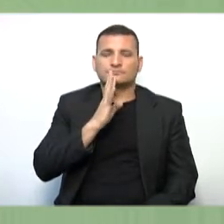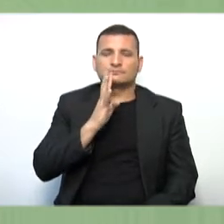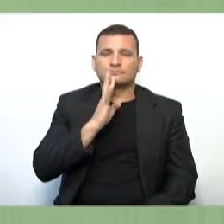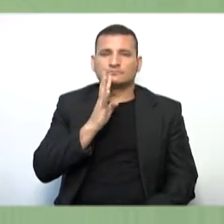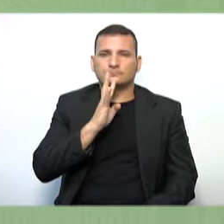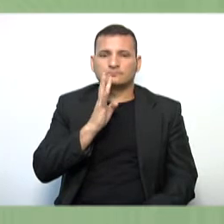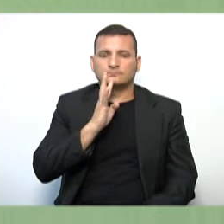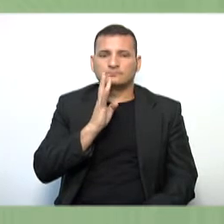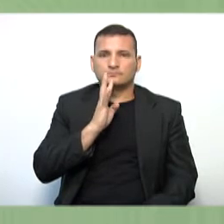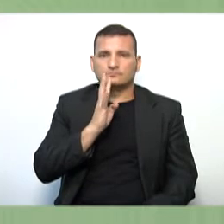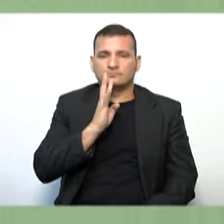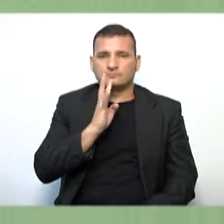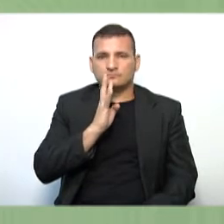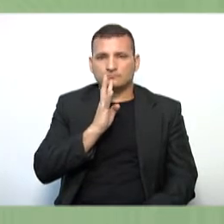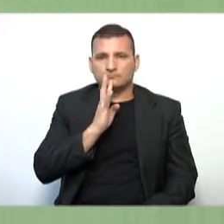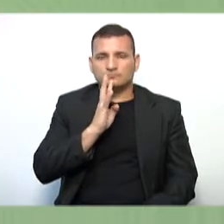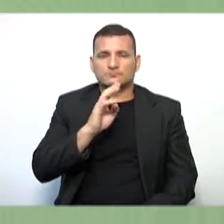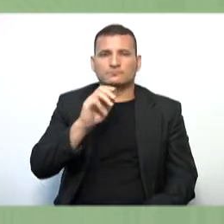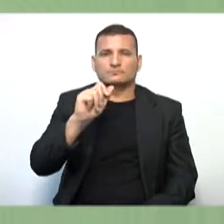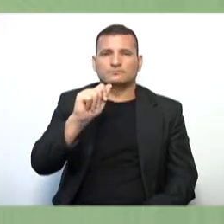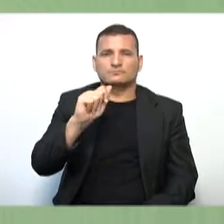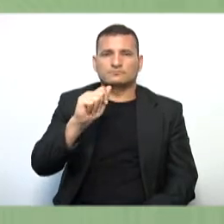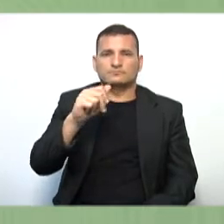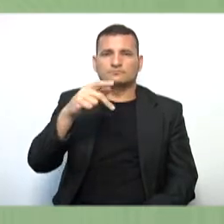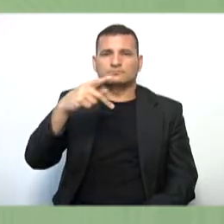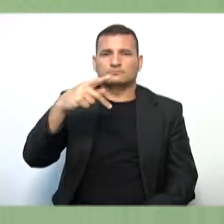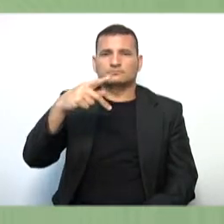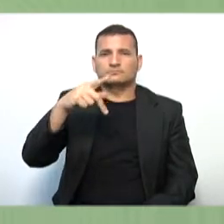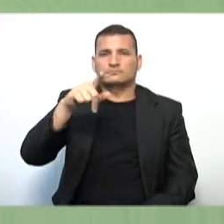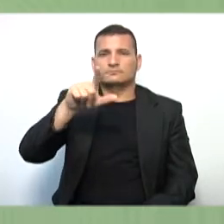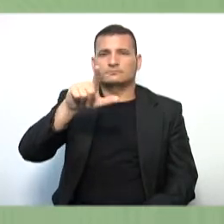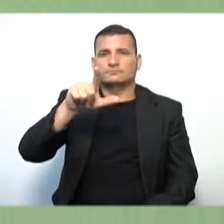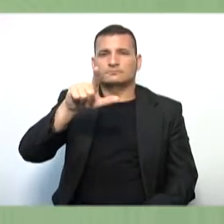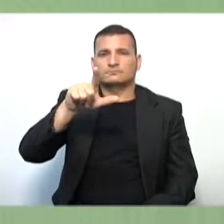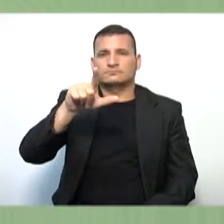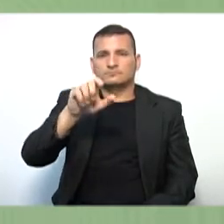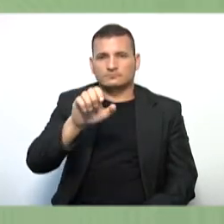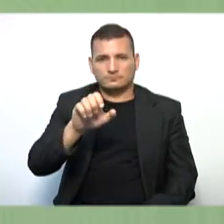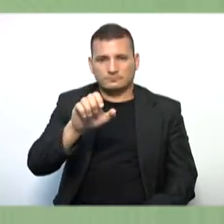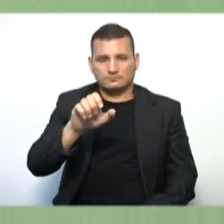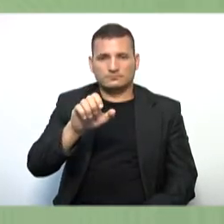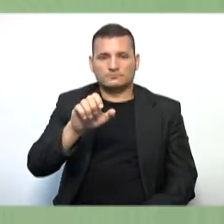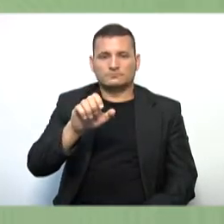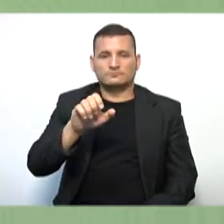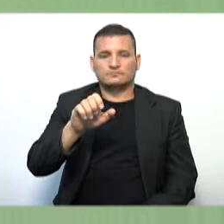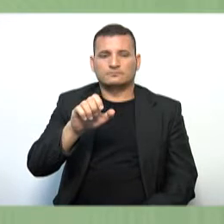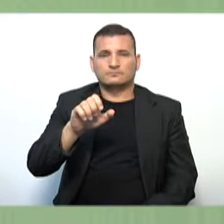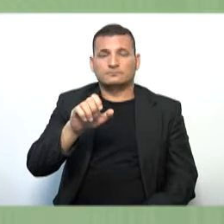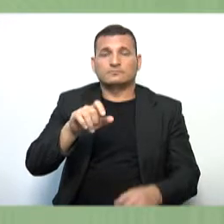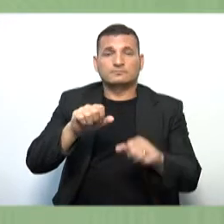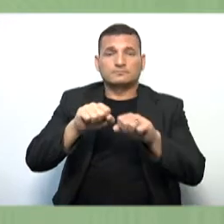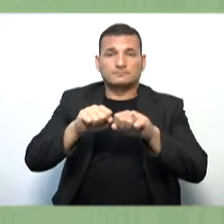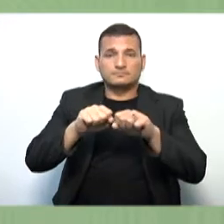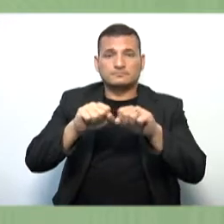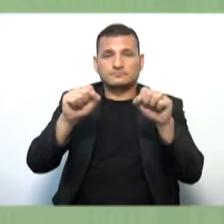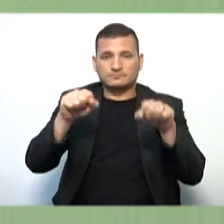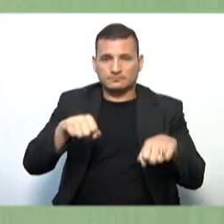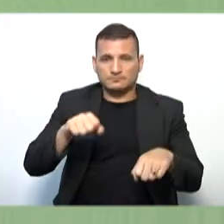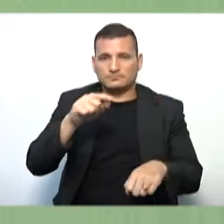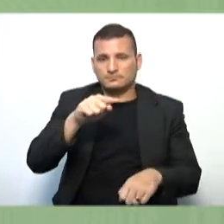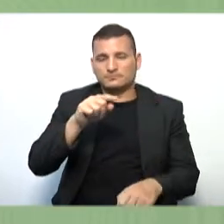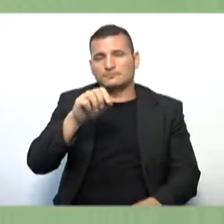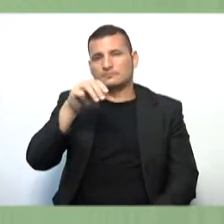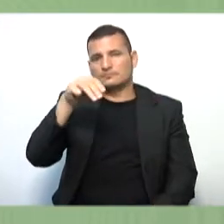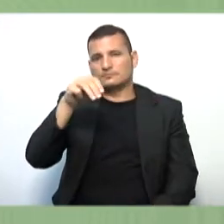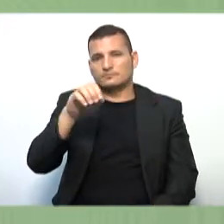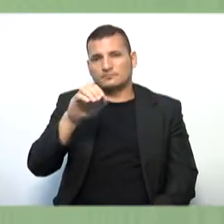muitos aí, a nossa famosa a empresa Apple, mas o nosso famoso sistema macOS, ou